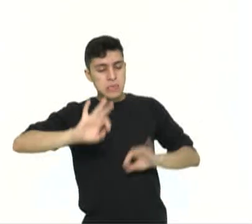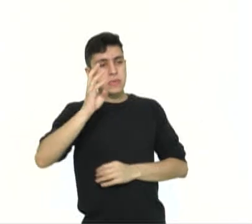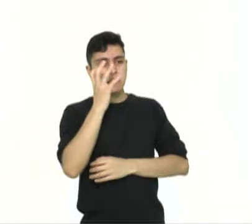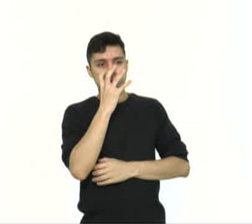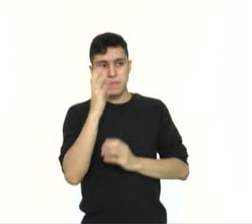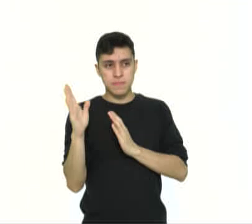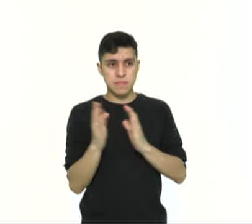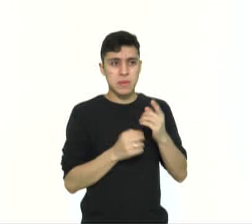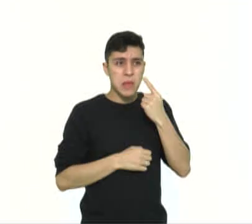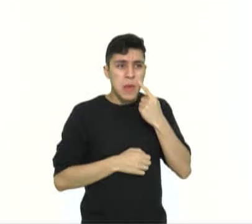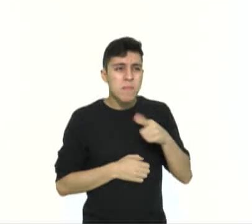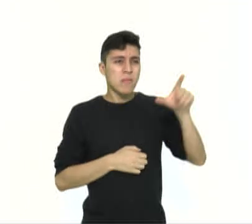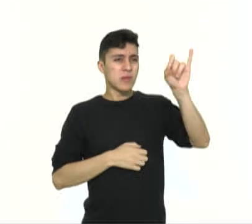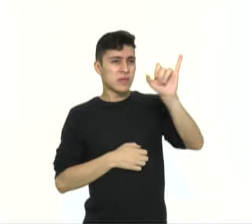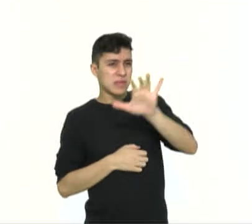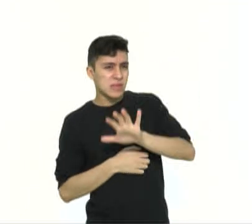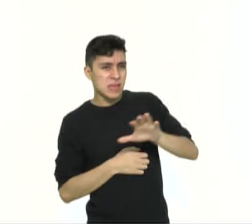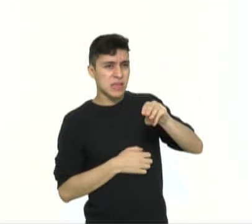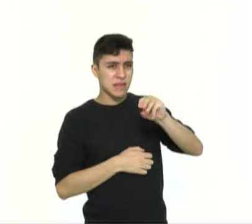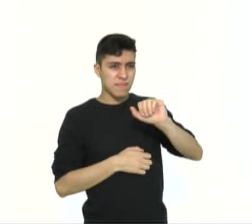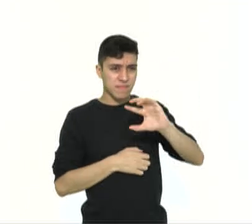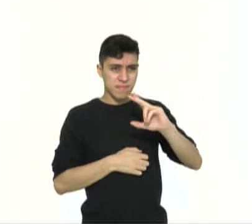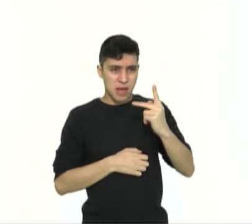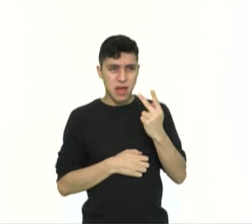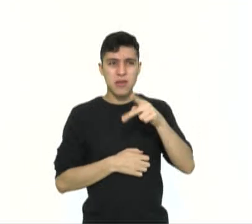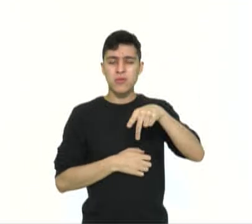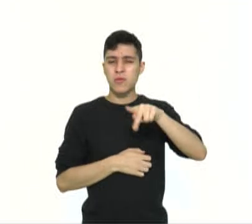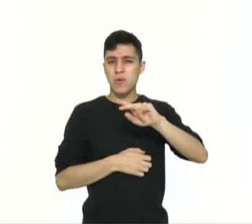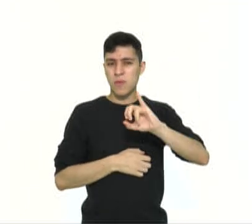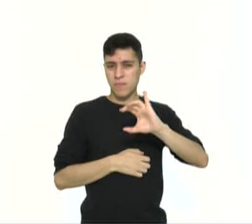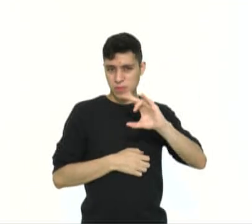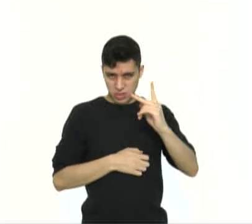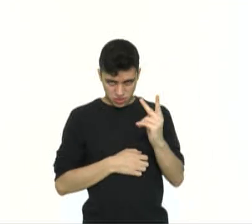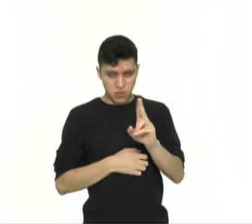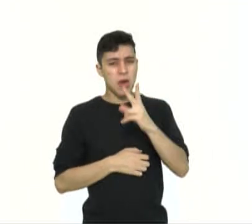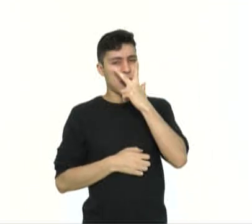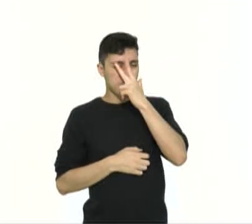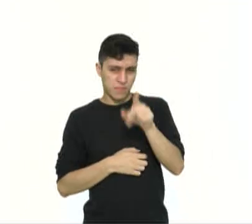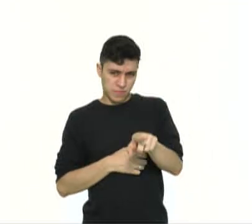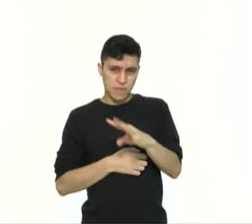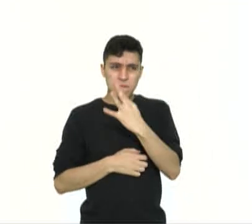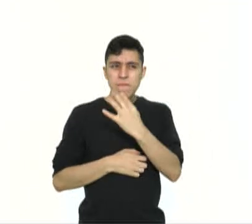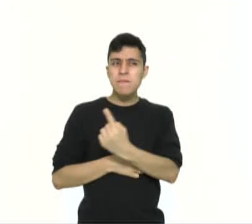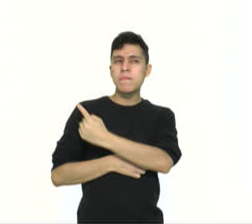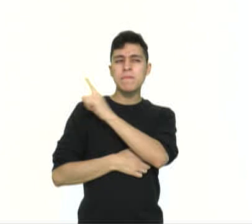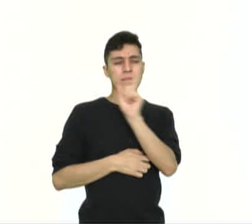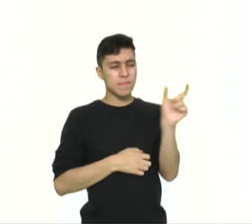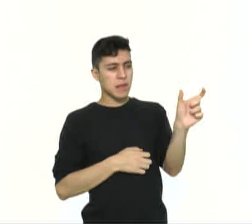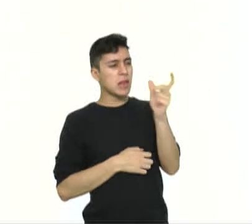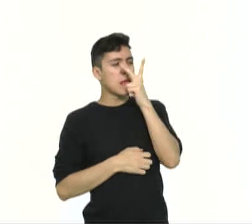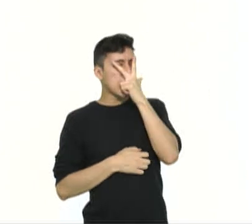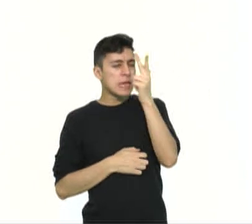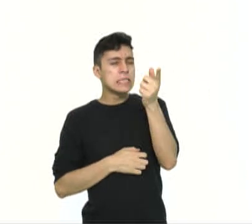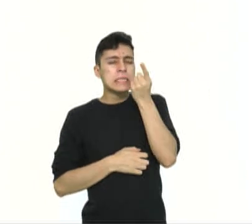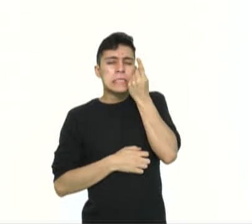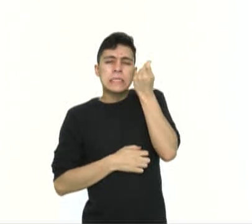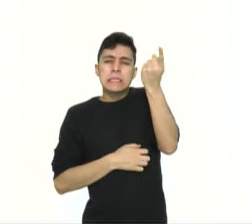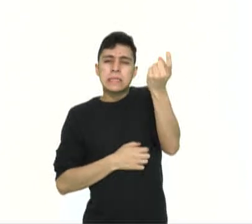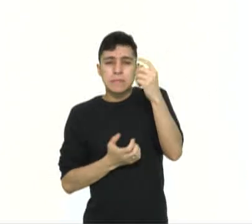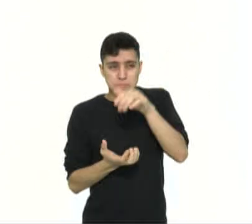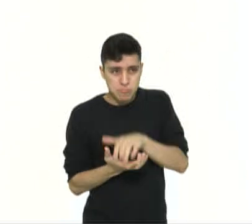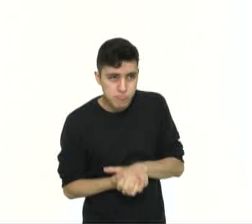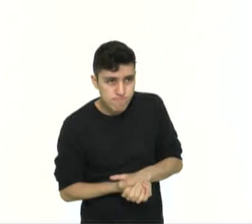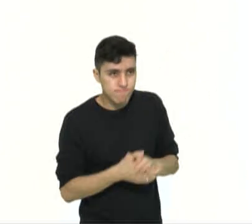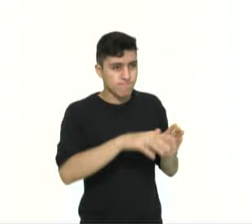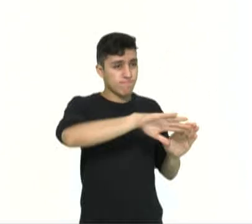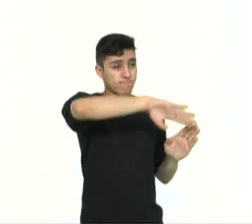Machu Picchu para vocês, que vocês também já devem ter ouvido falar de Machu Picchu. E olha só que interessante, gente. Machu